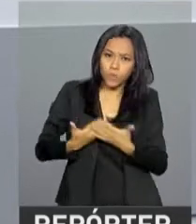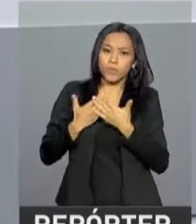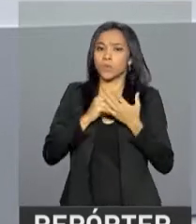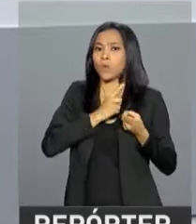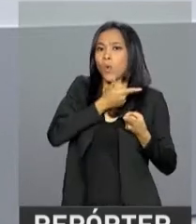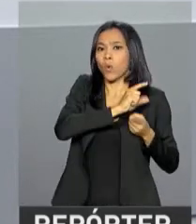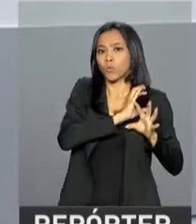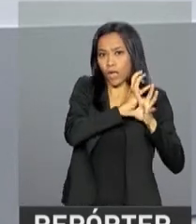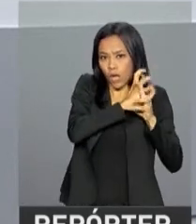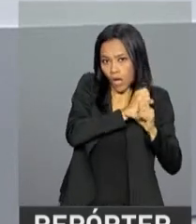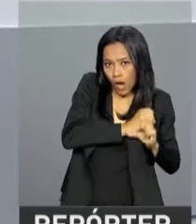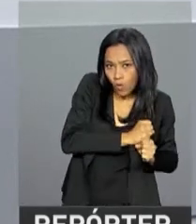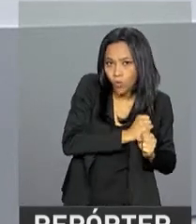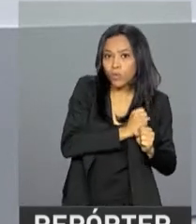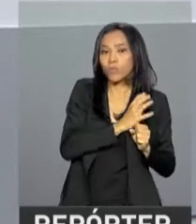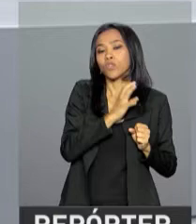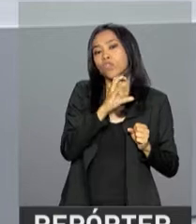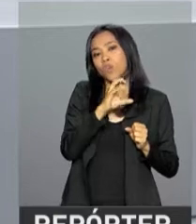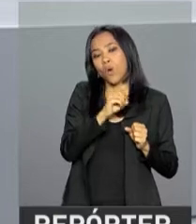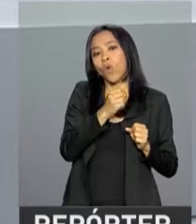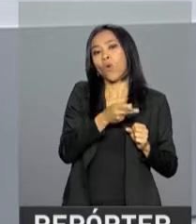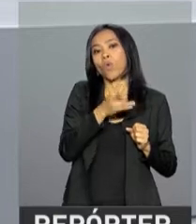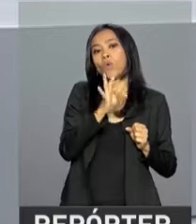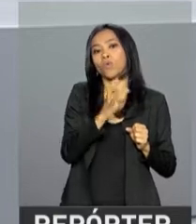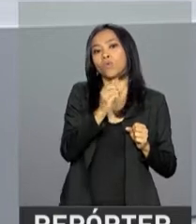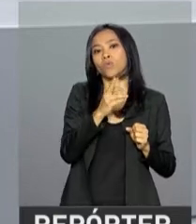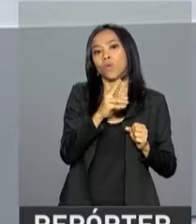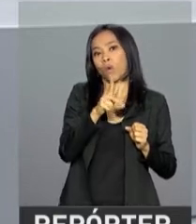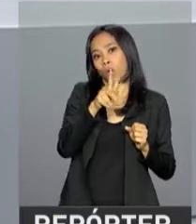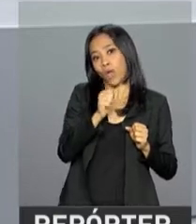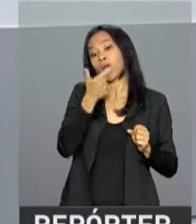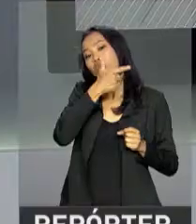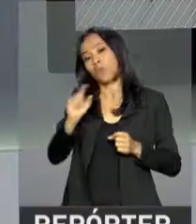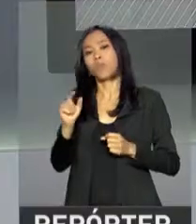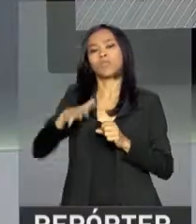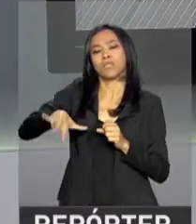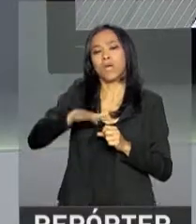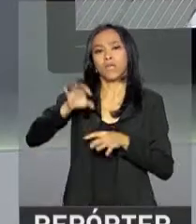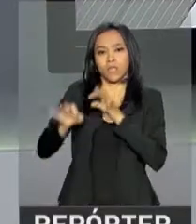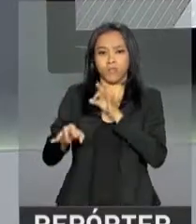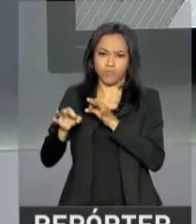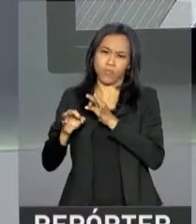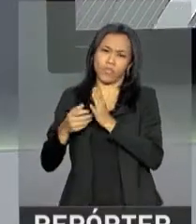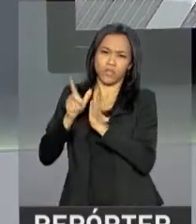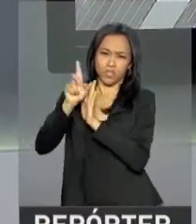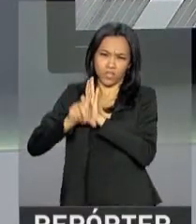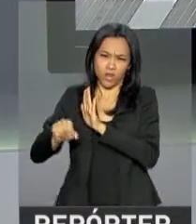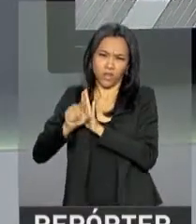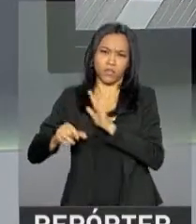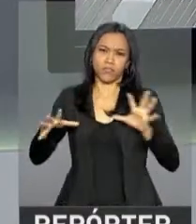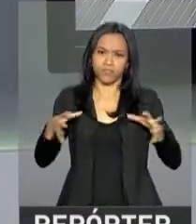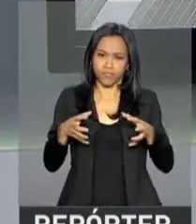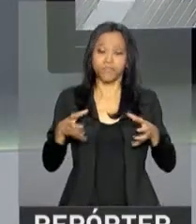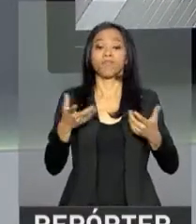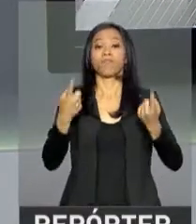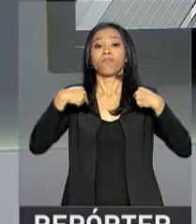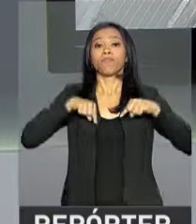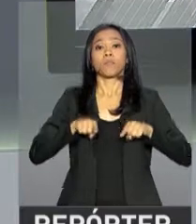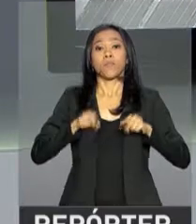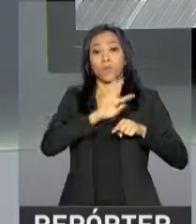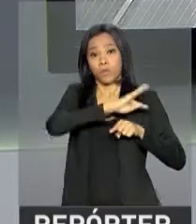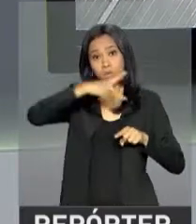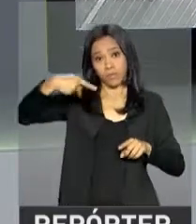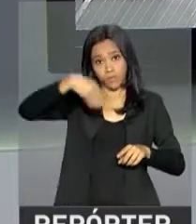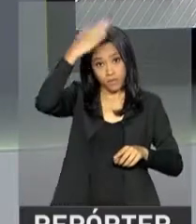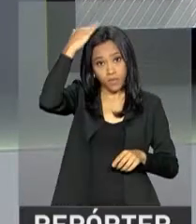para cálculo de outorgas e outro para acompanhamento jurídico do negócio o presidente michel temer decidiu hoje durante reunião